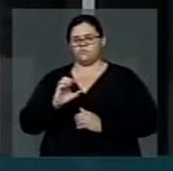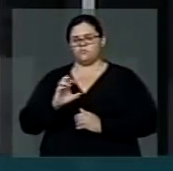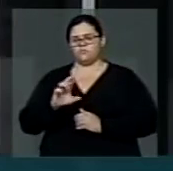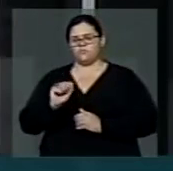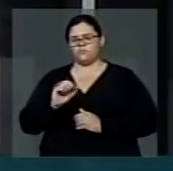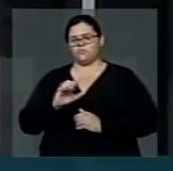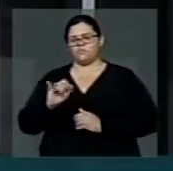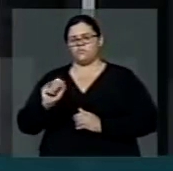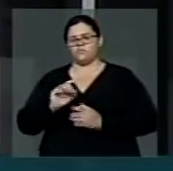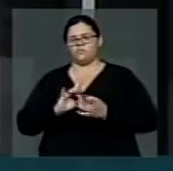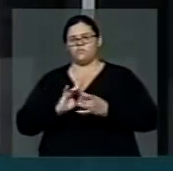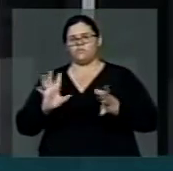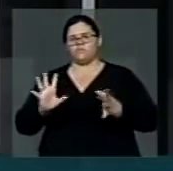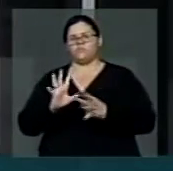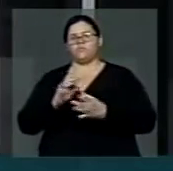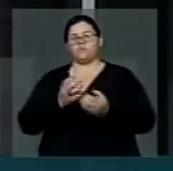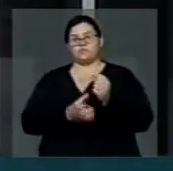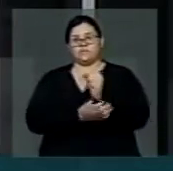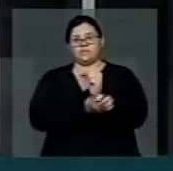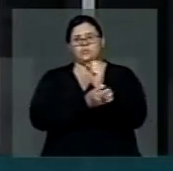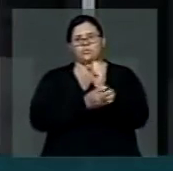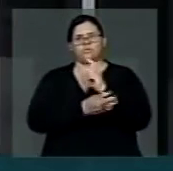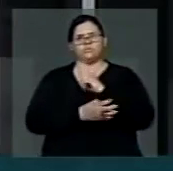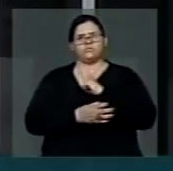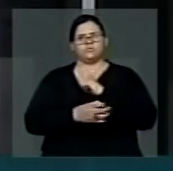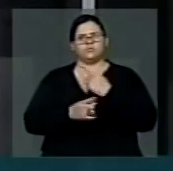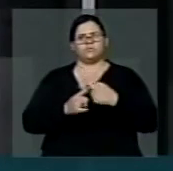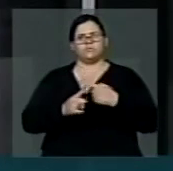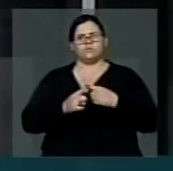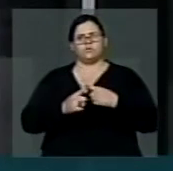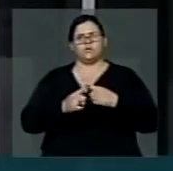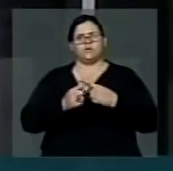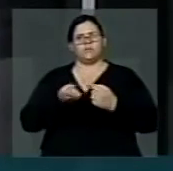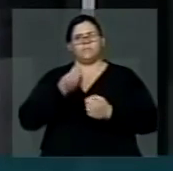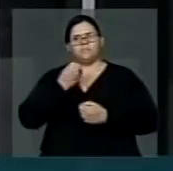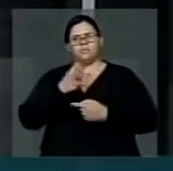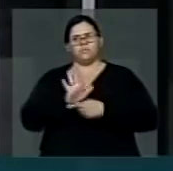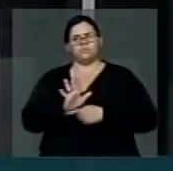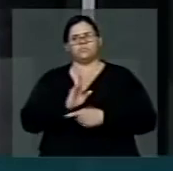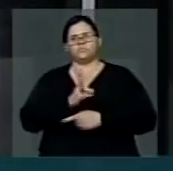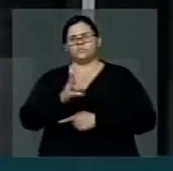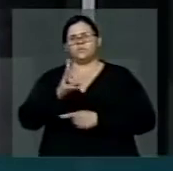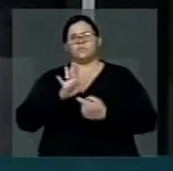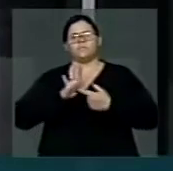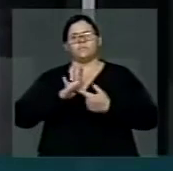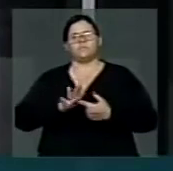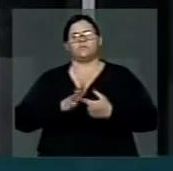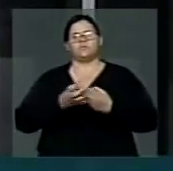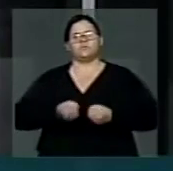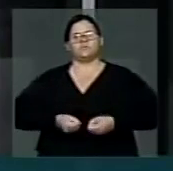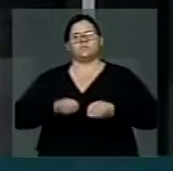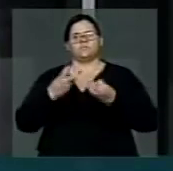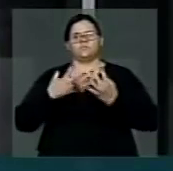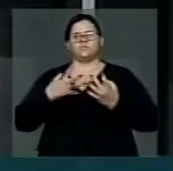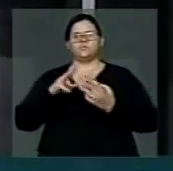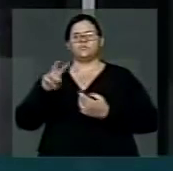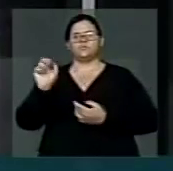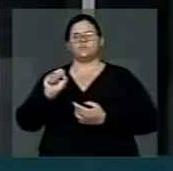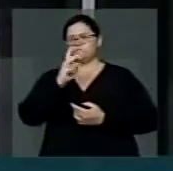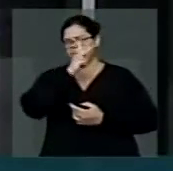assegura, felizmente, o espaço generoso para a expressão de muitas e múltiples